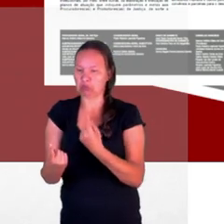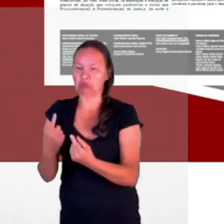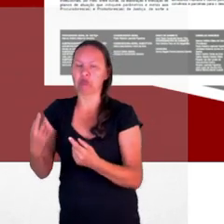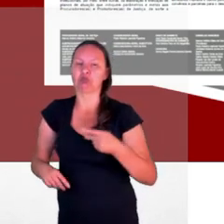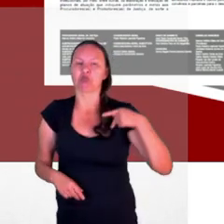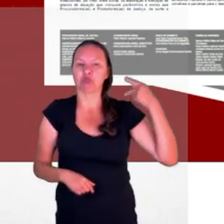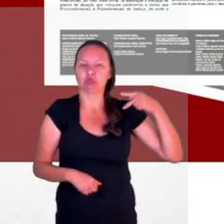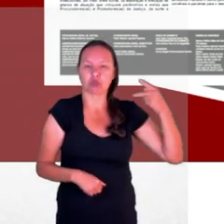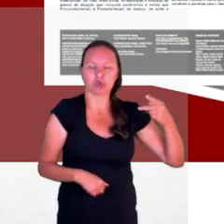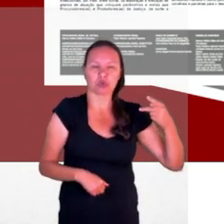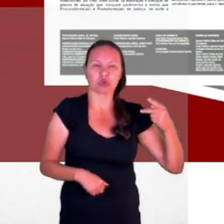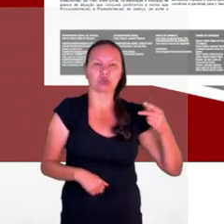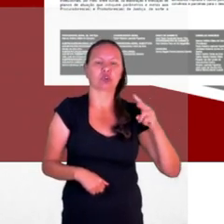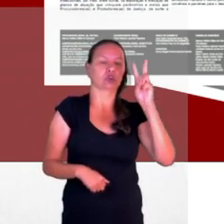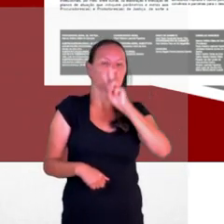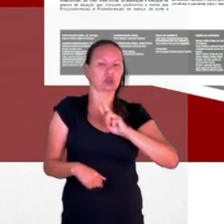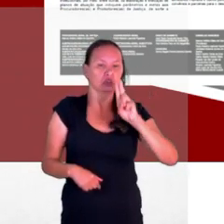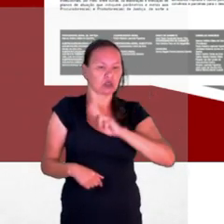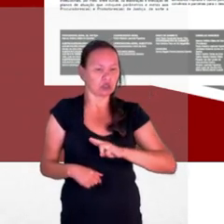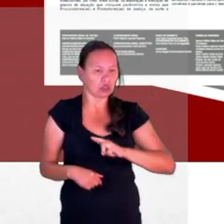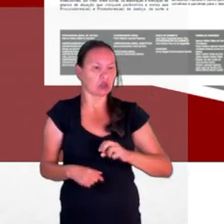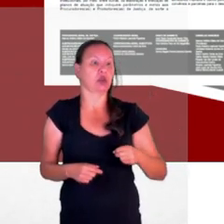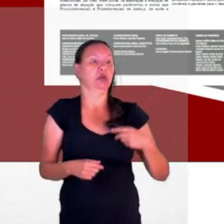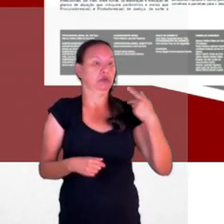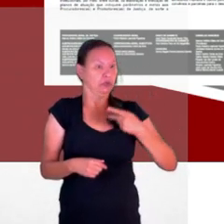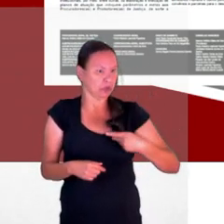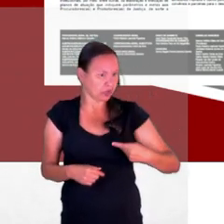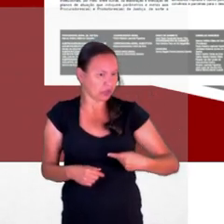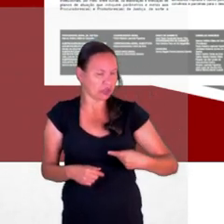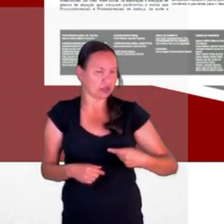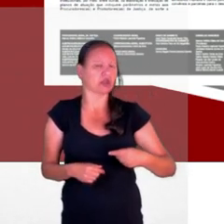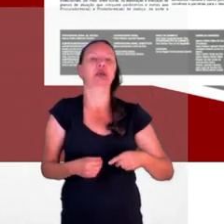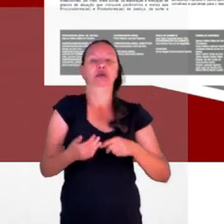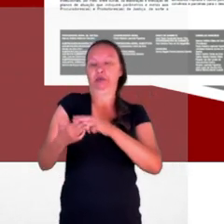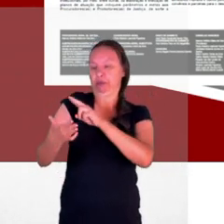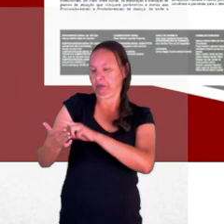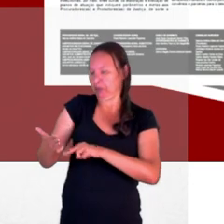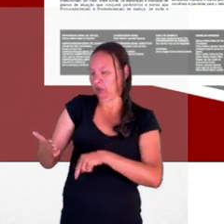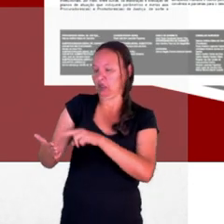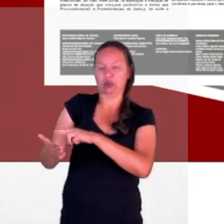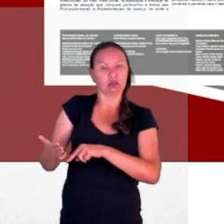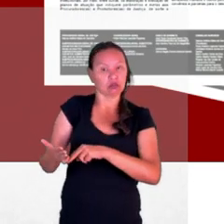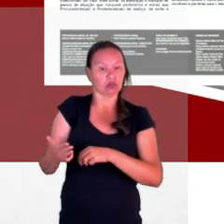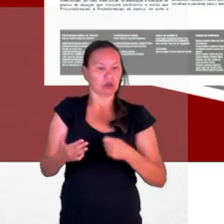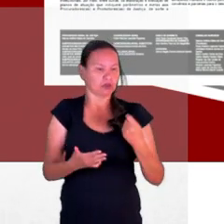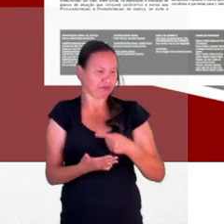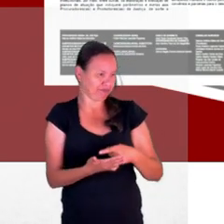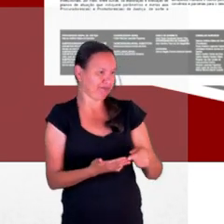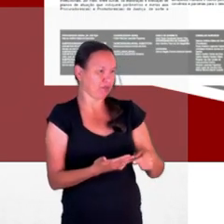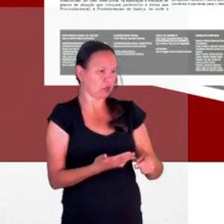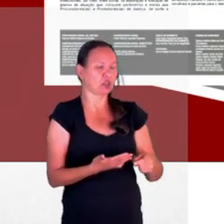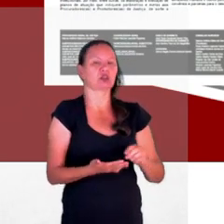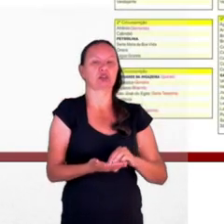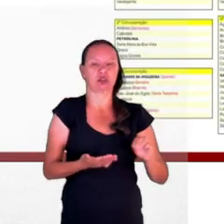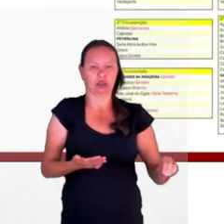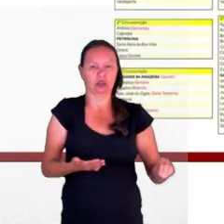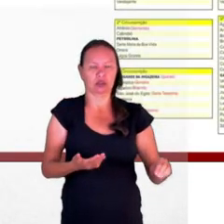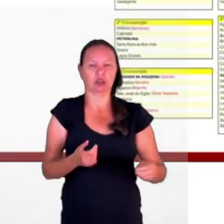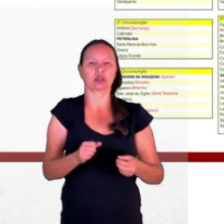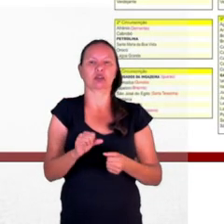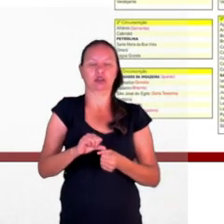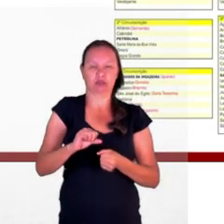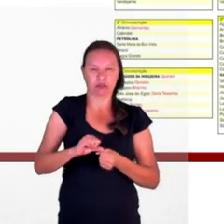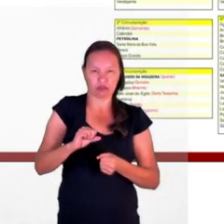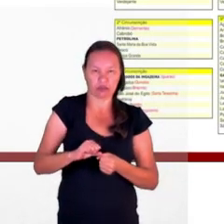natural com a sua independência funcional Então esse desenho que a gente sugeriu que tá testando ele faz com que em